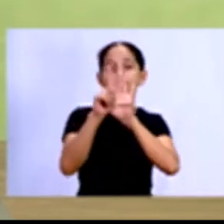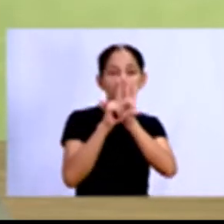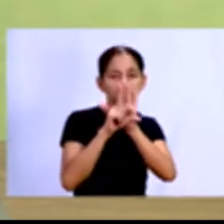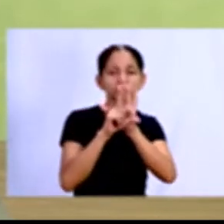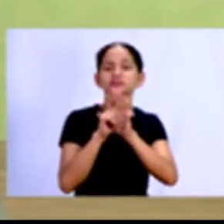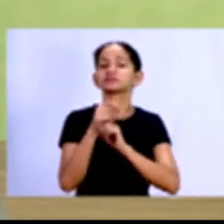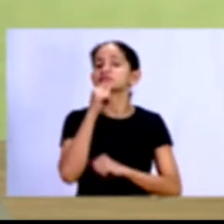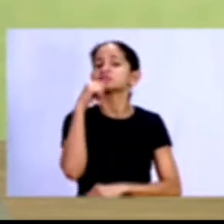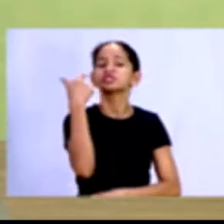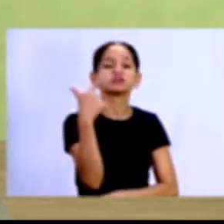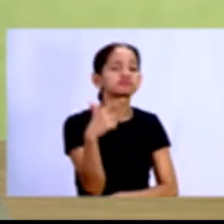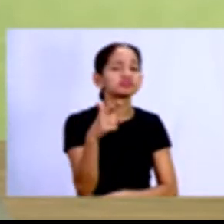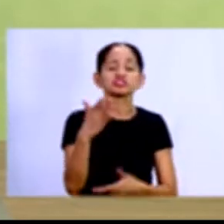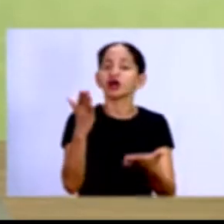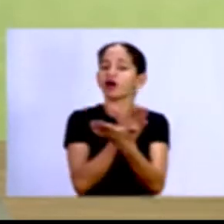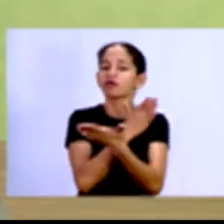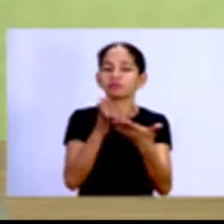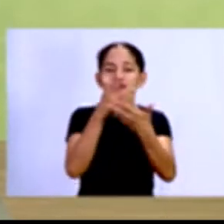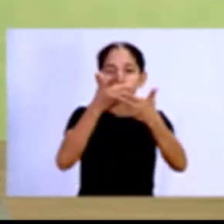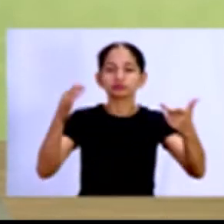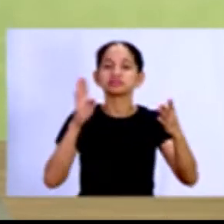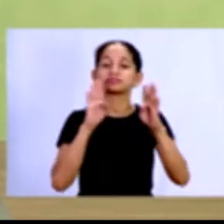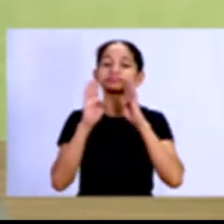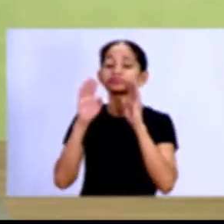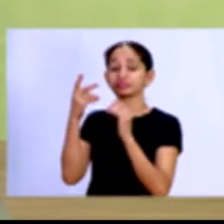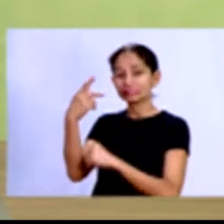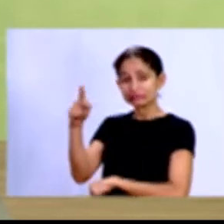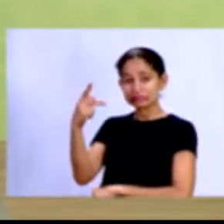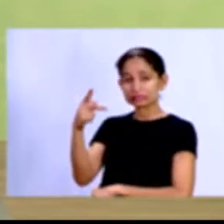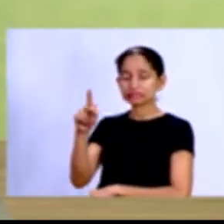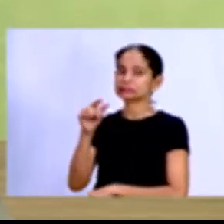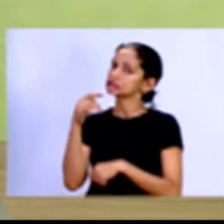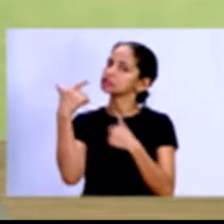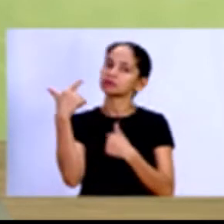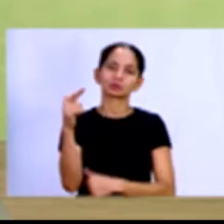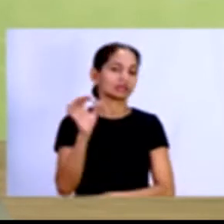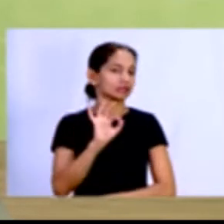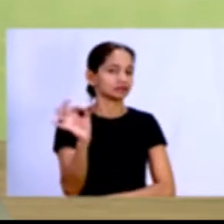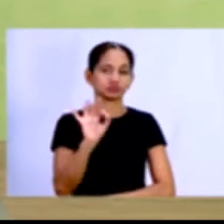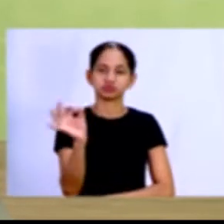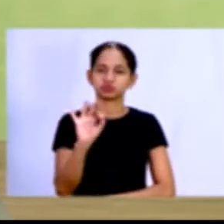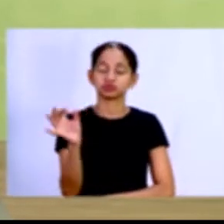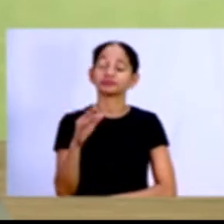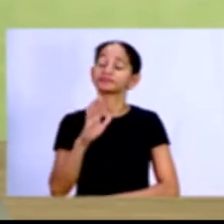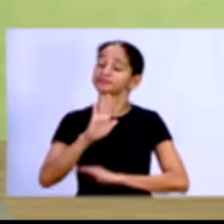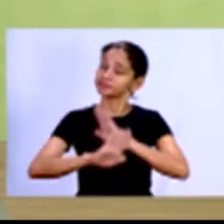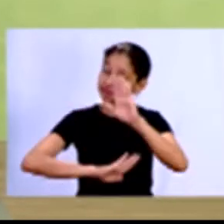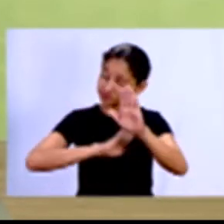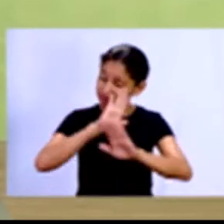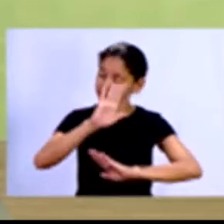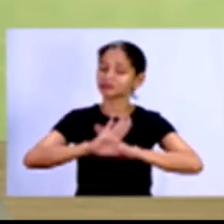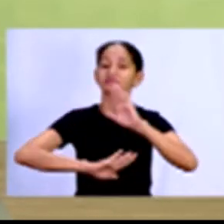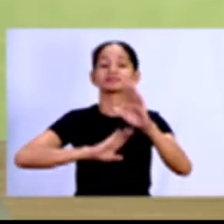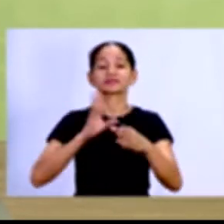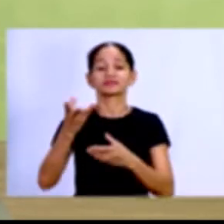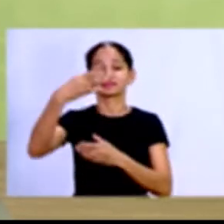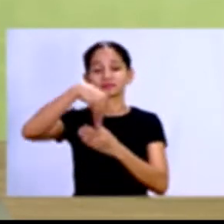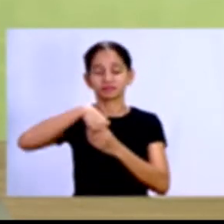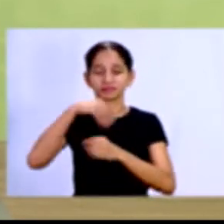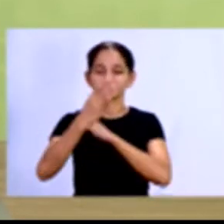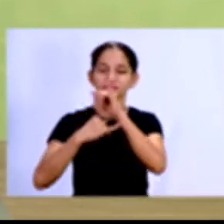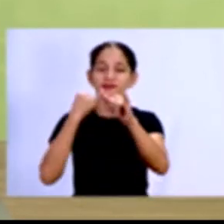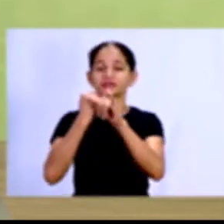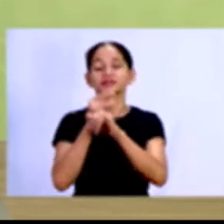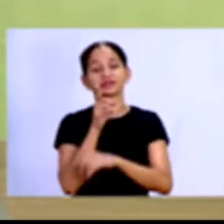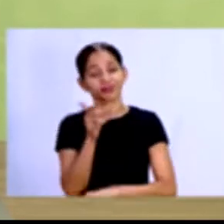nem existiam os aplicativos, né? Agora já tem os aplicativos, que já é outro tipo de comunicação dentro da internet, e